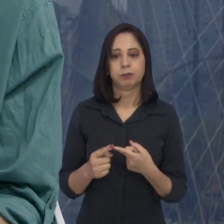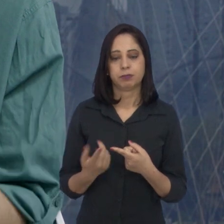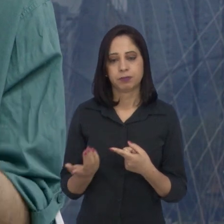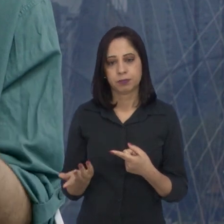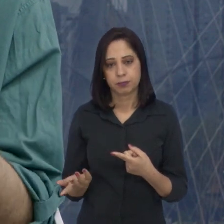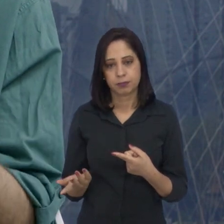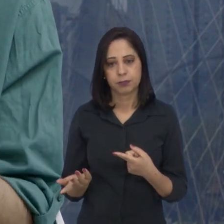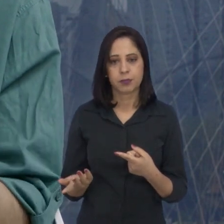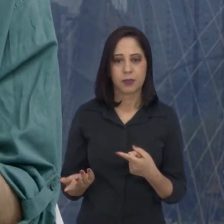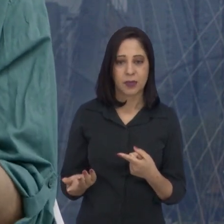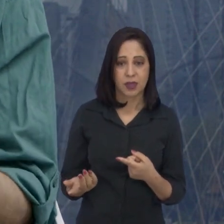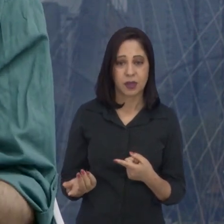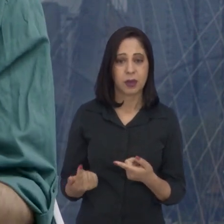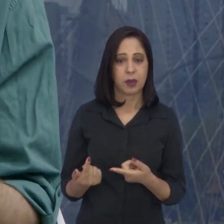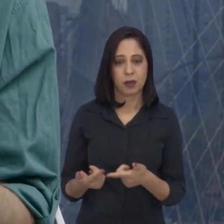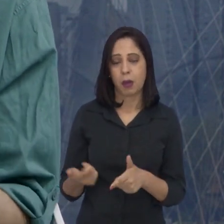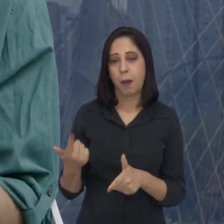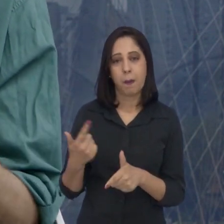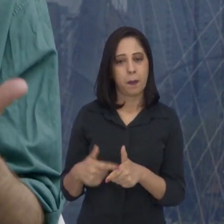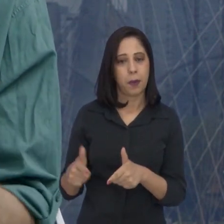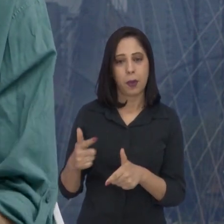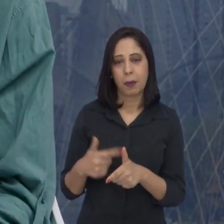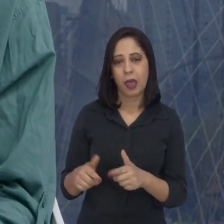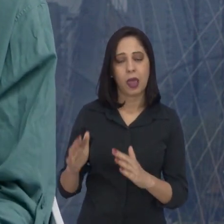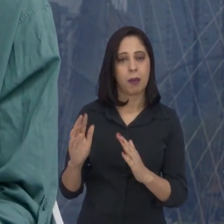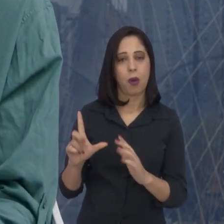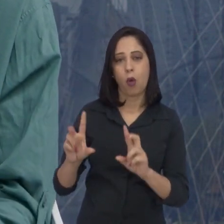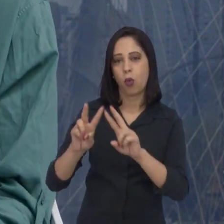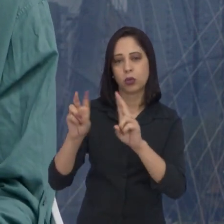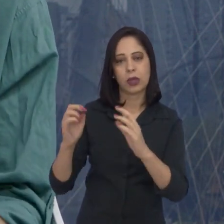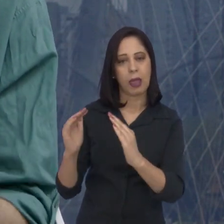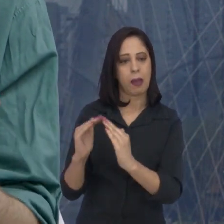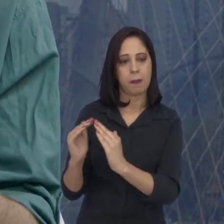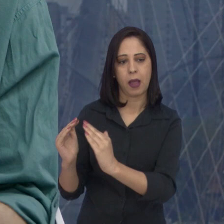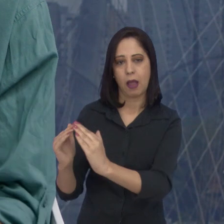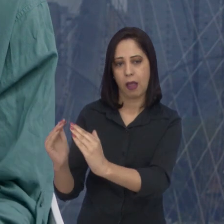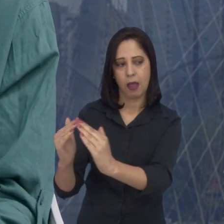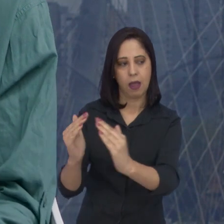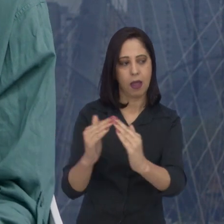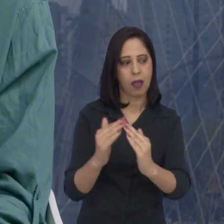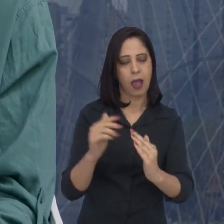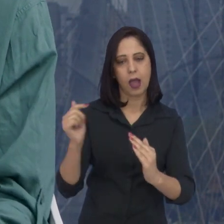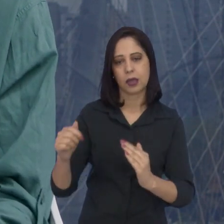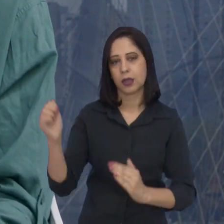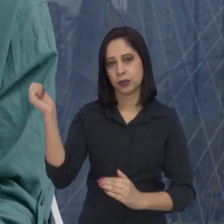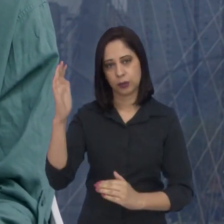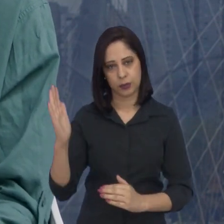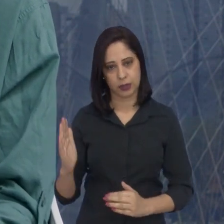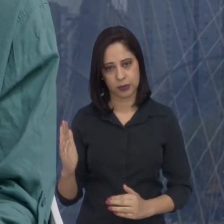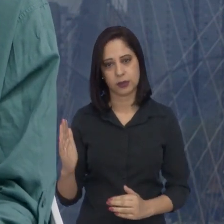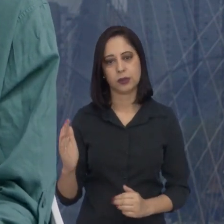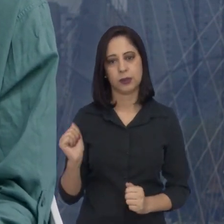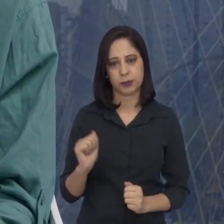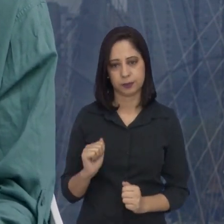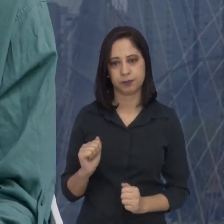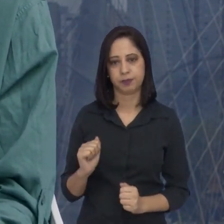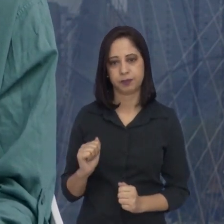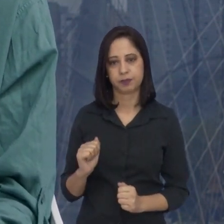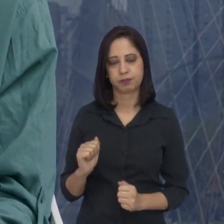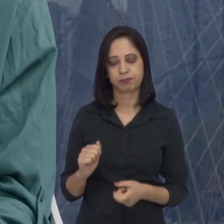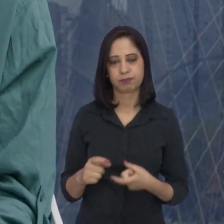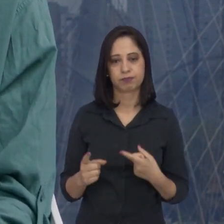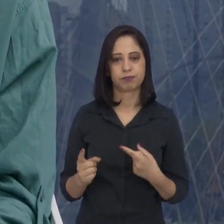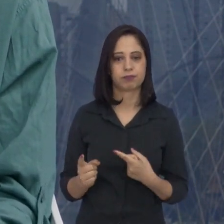que esses problemas, a questão habitacional no Brasil não encontra a melhor das soluções. O caminho, assim, né?